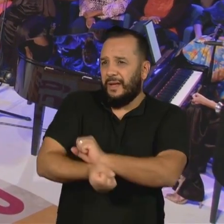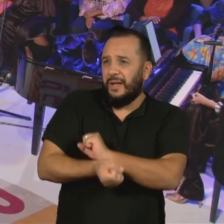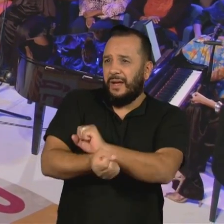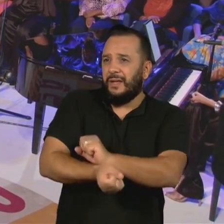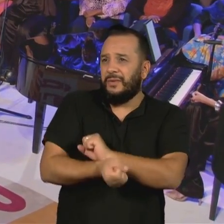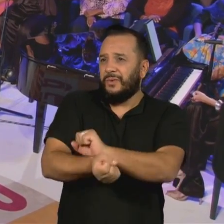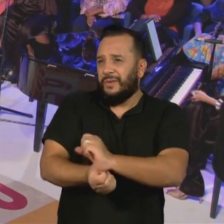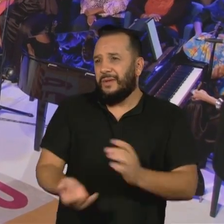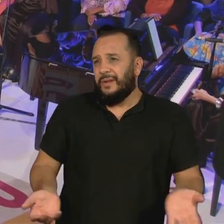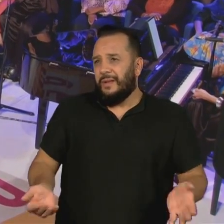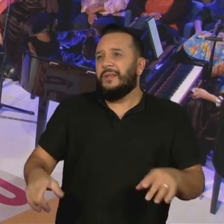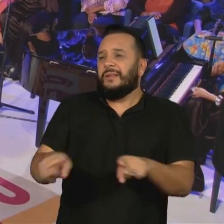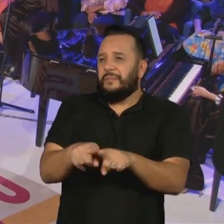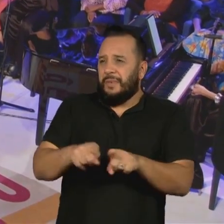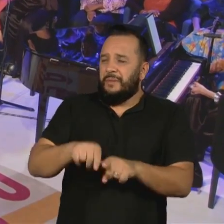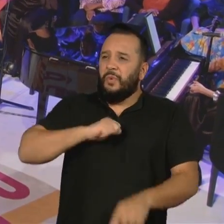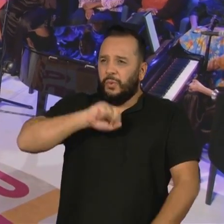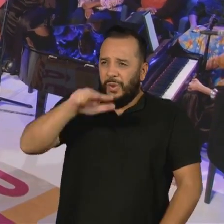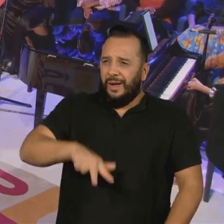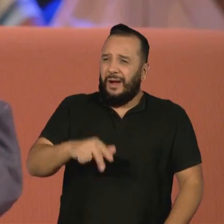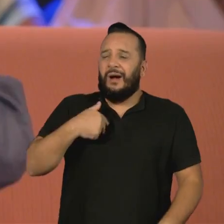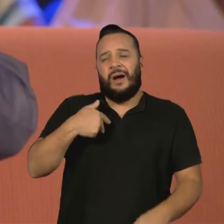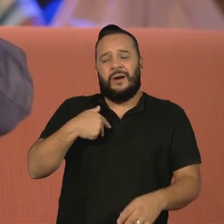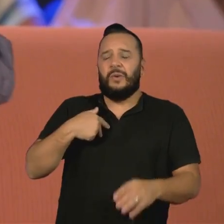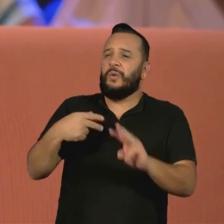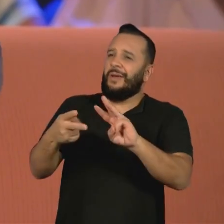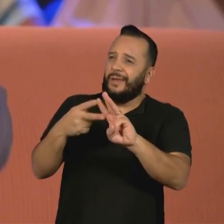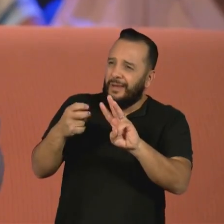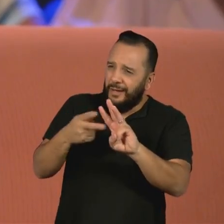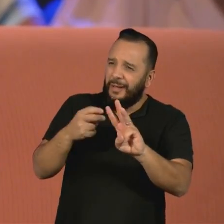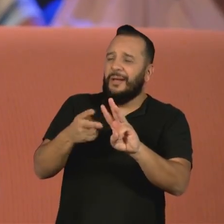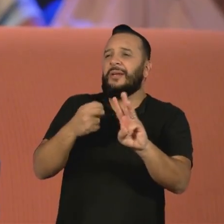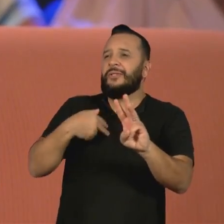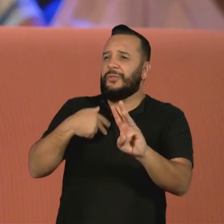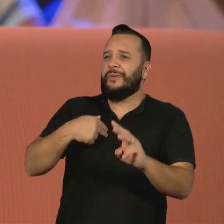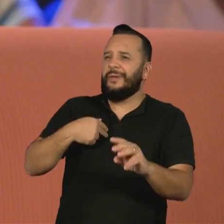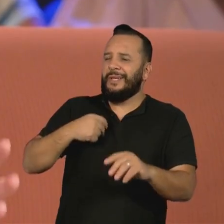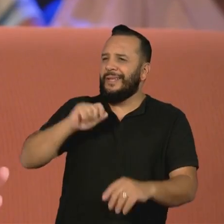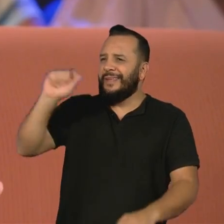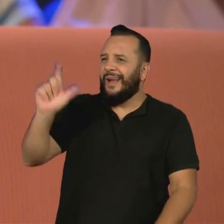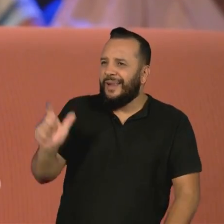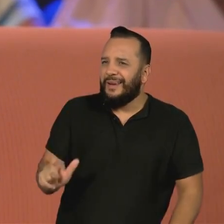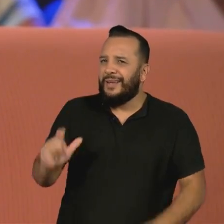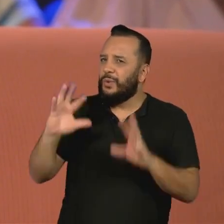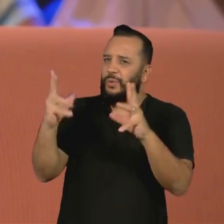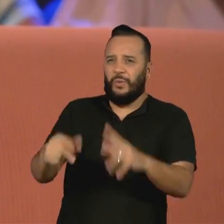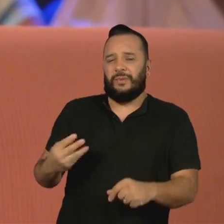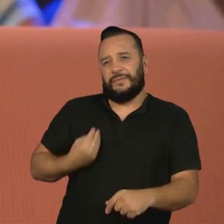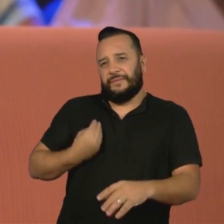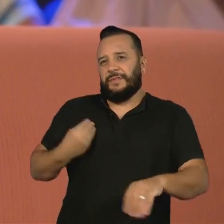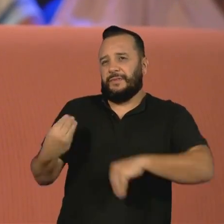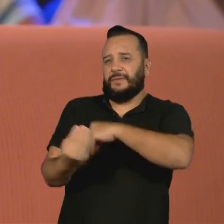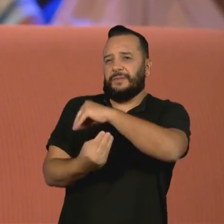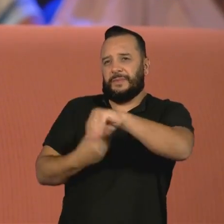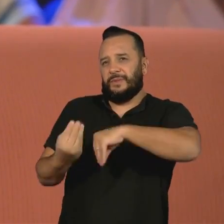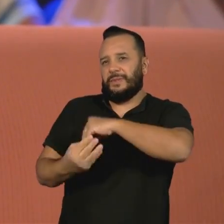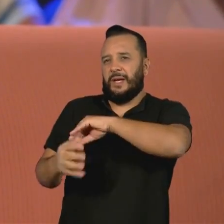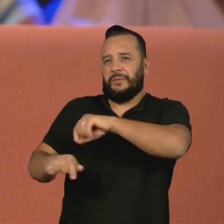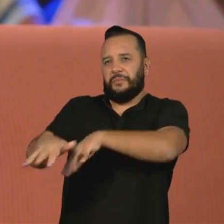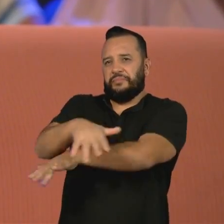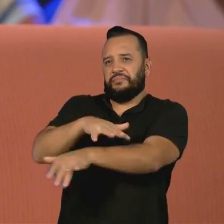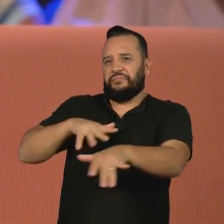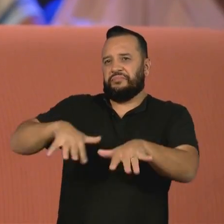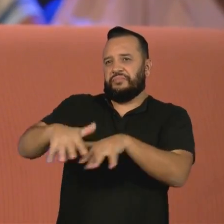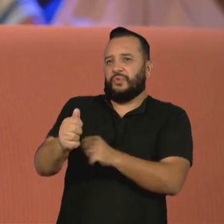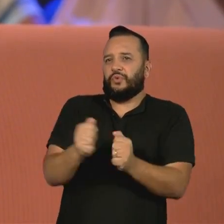os portugueses, tem os índios, tem os italianos que chegaram lá, todos eles convivem, mas a história de todos